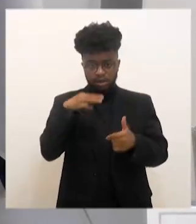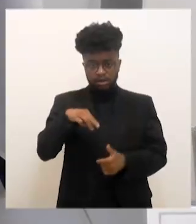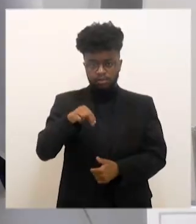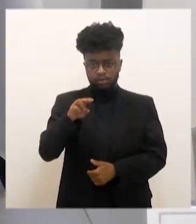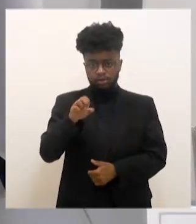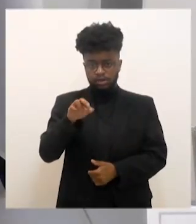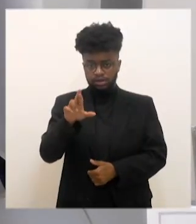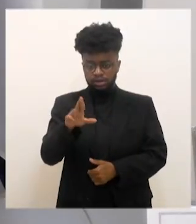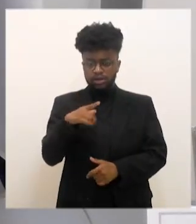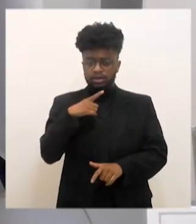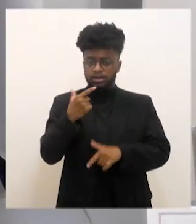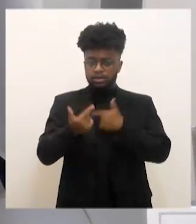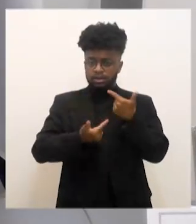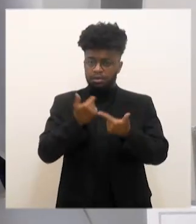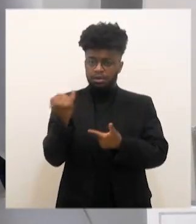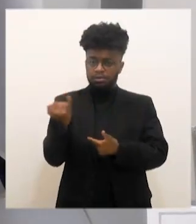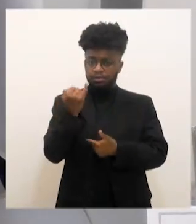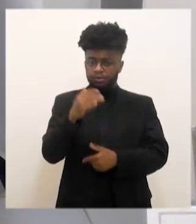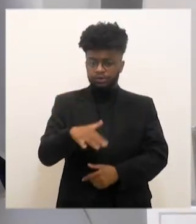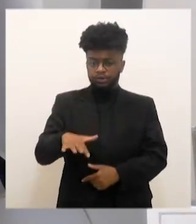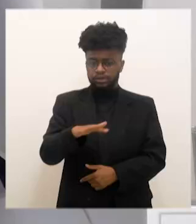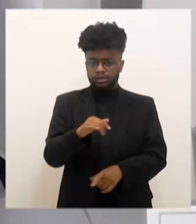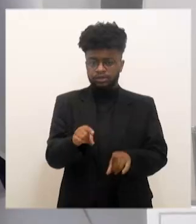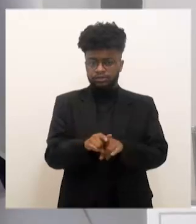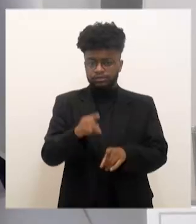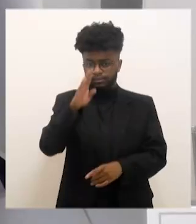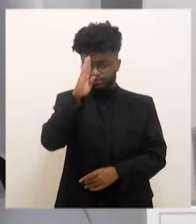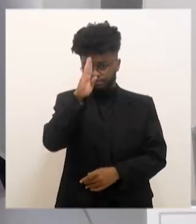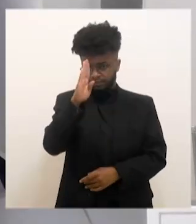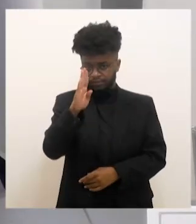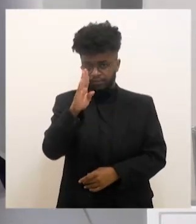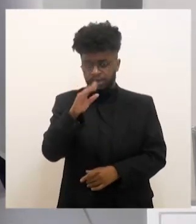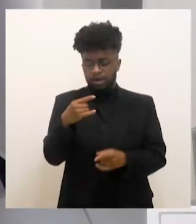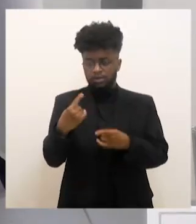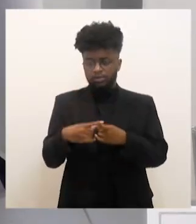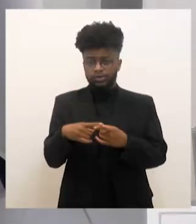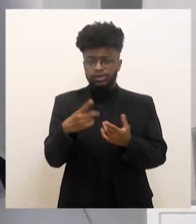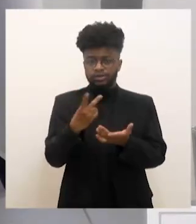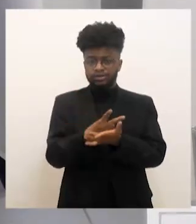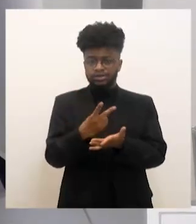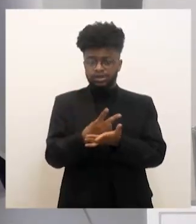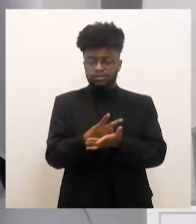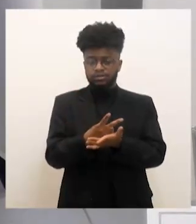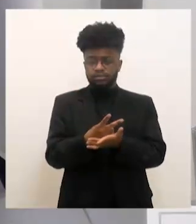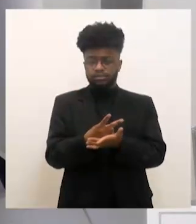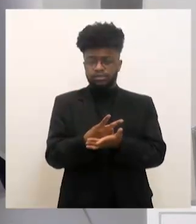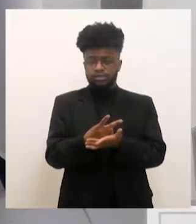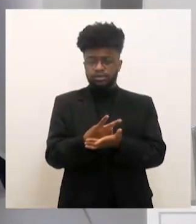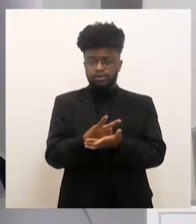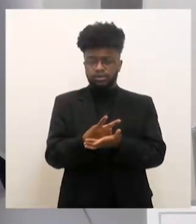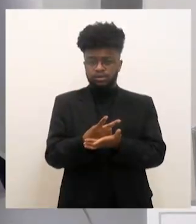um trabalho no tema, e mais em especial, por sempre ser um